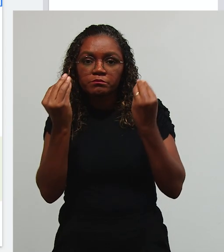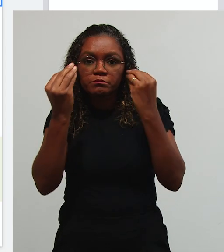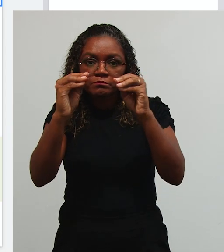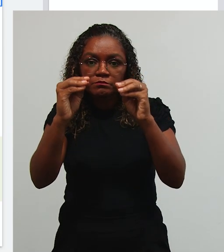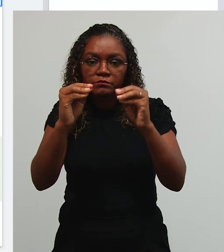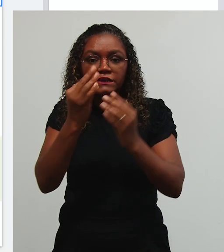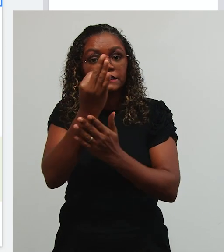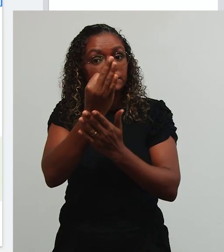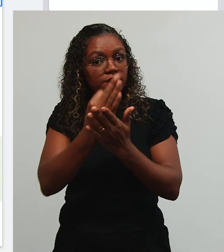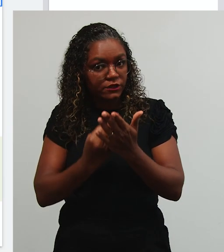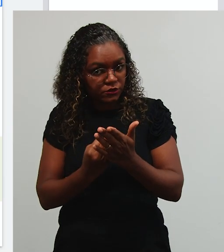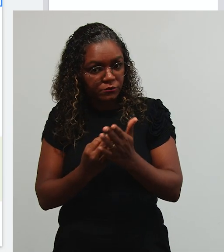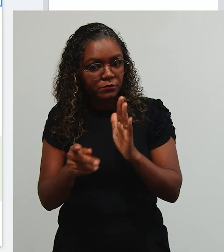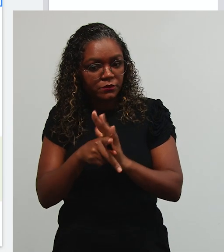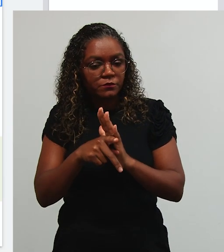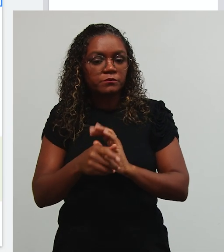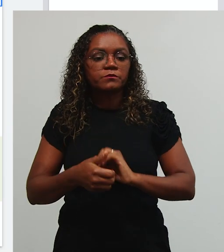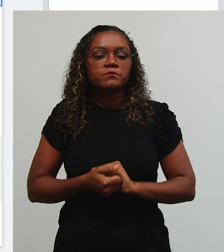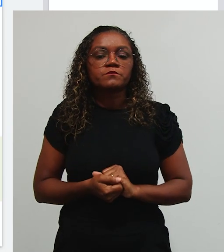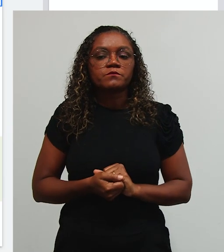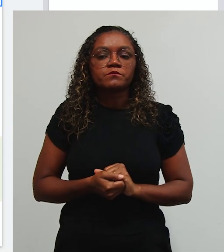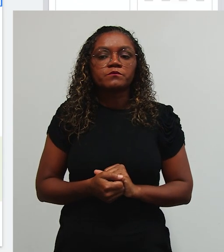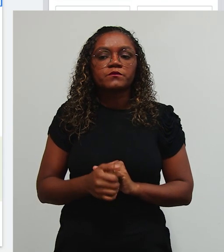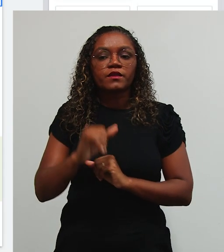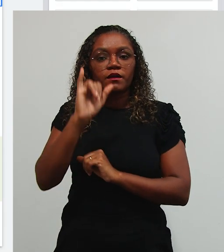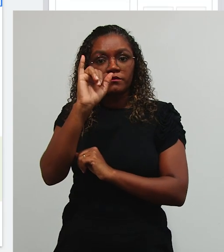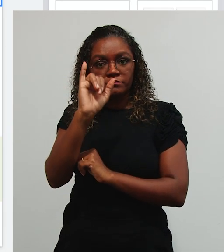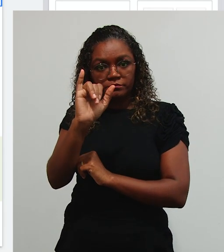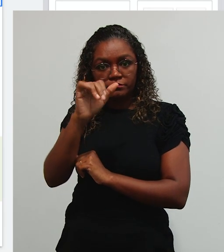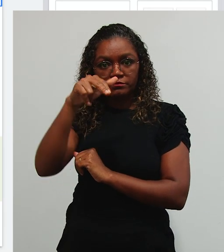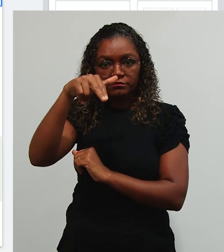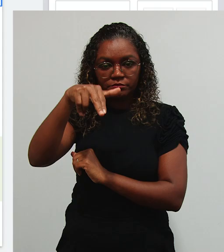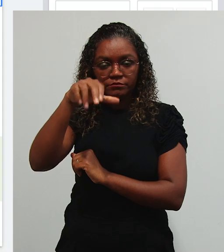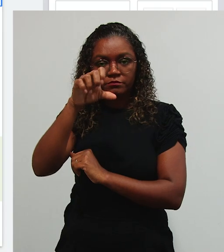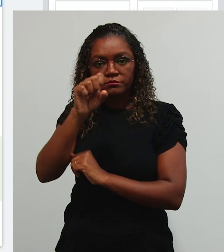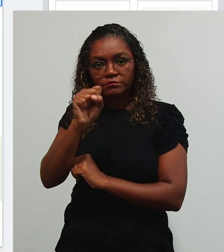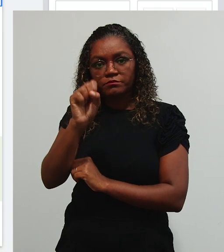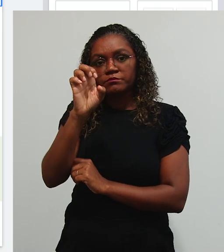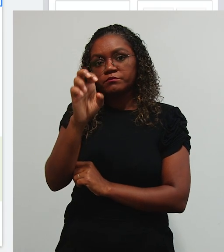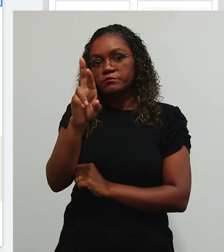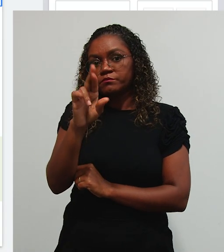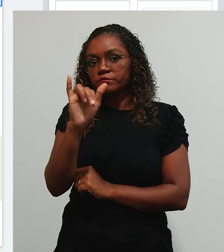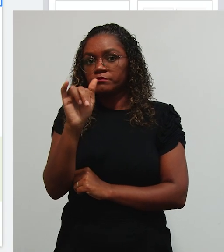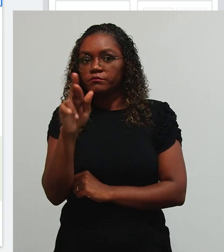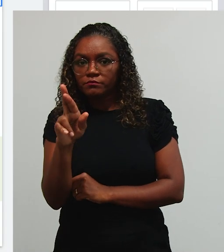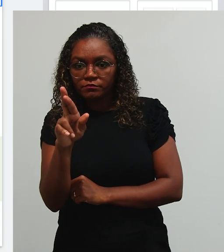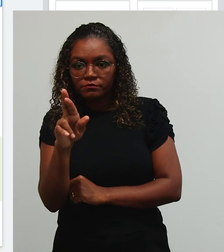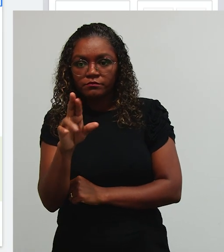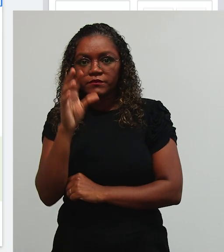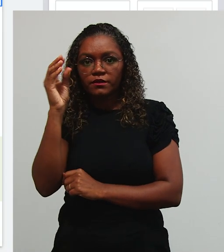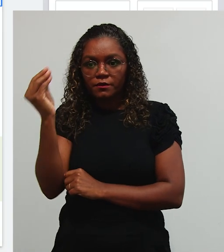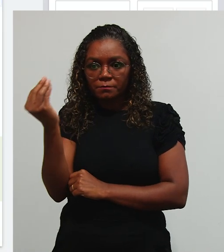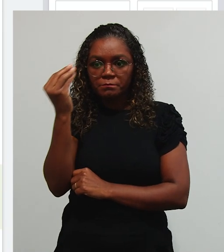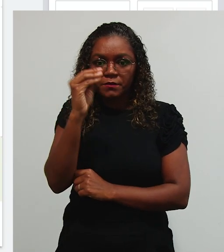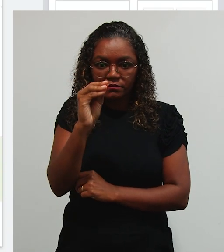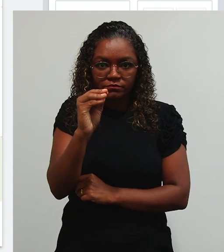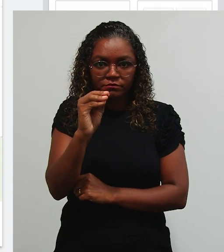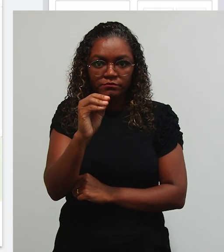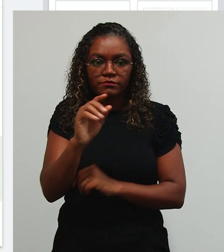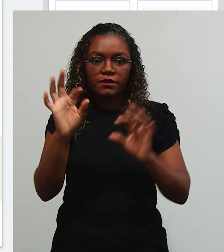de texto. Então, a gente vem aqui, inserir, né, no menu lateral, inserir, caixa de